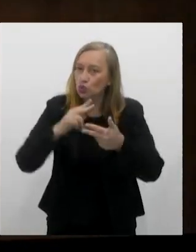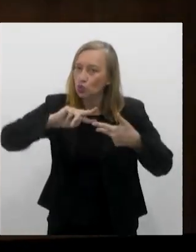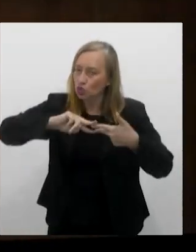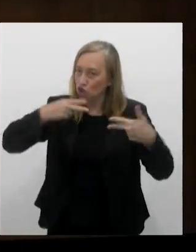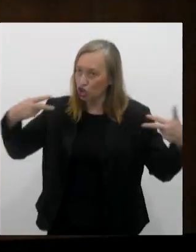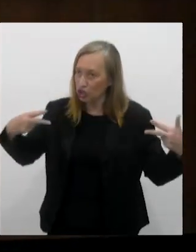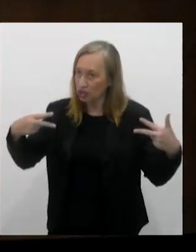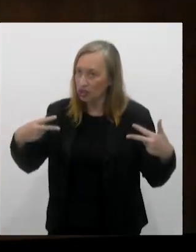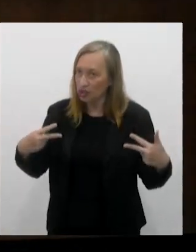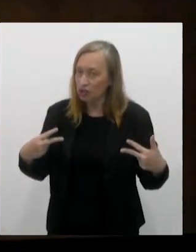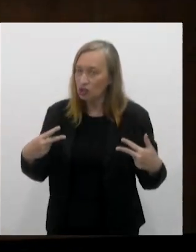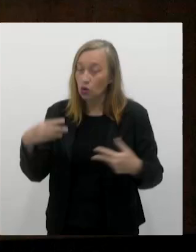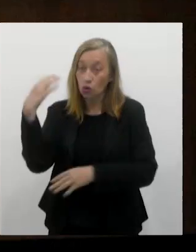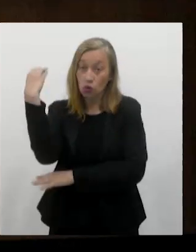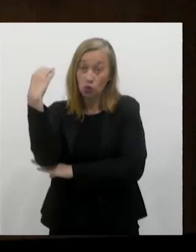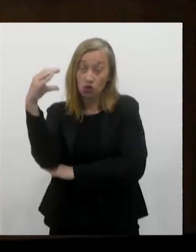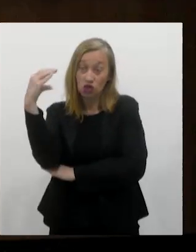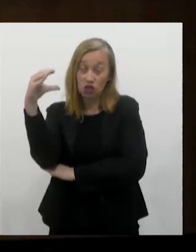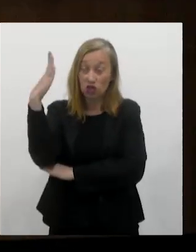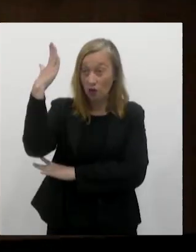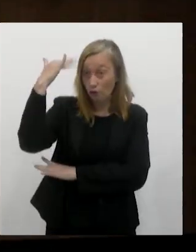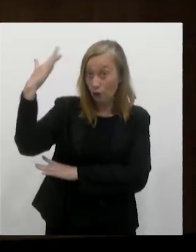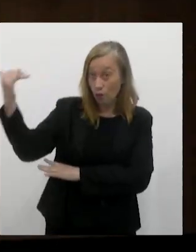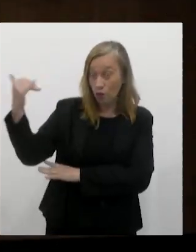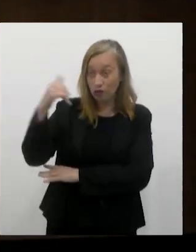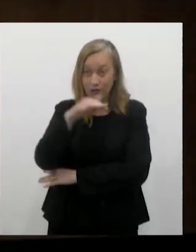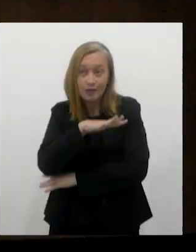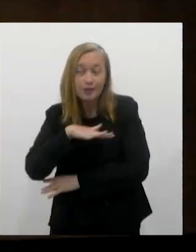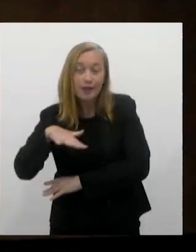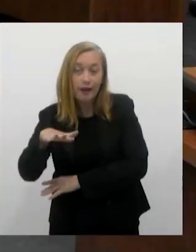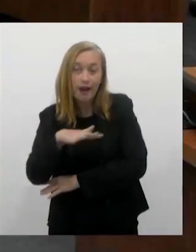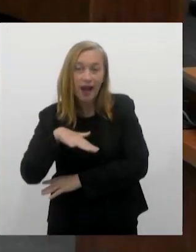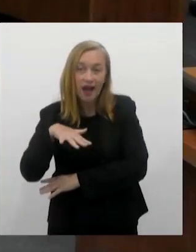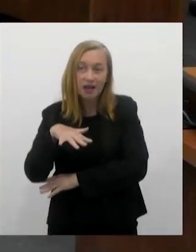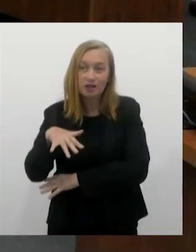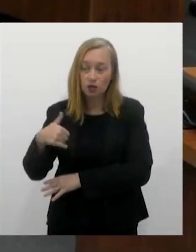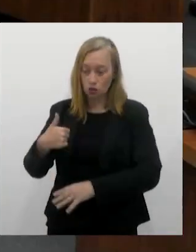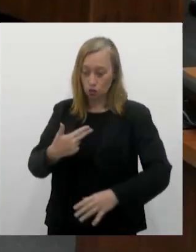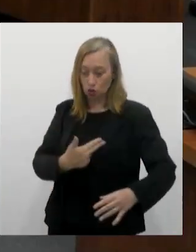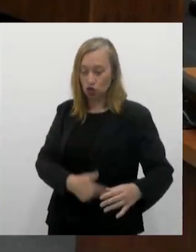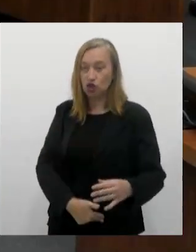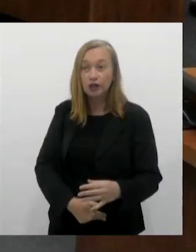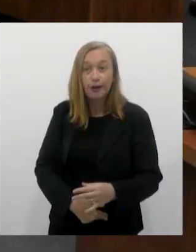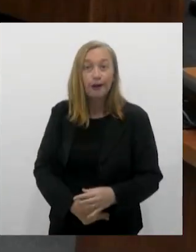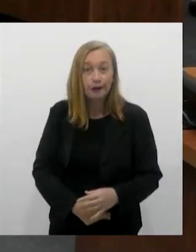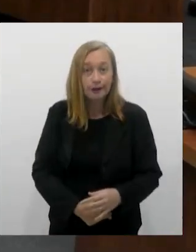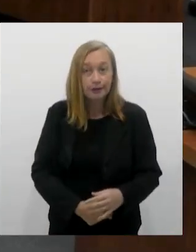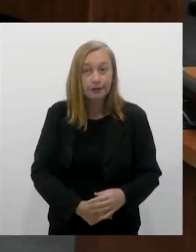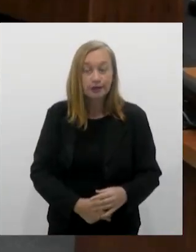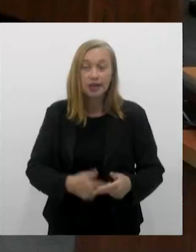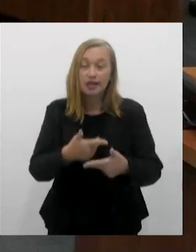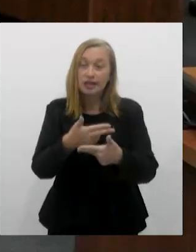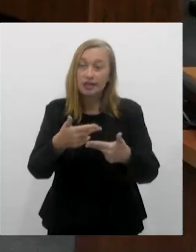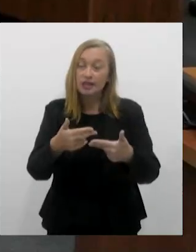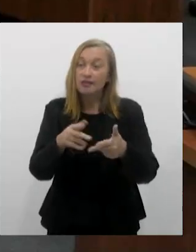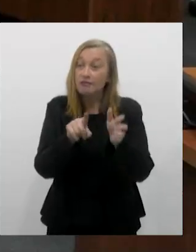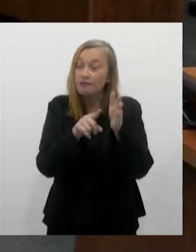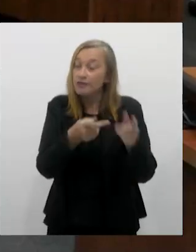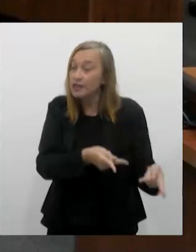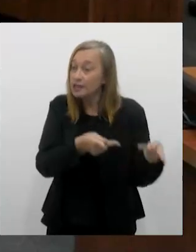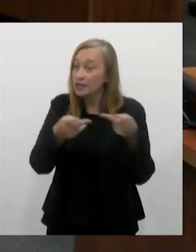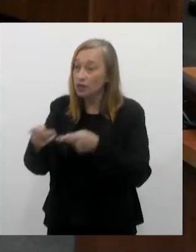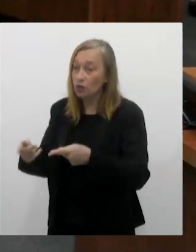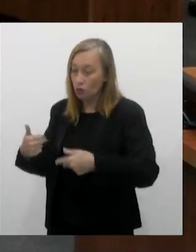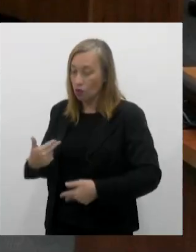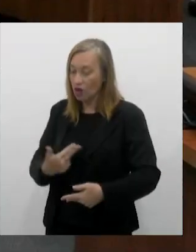um dos maiores cientistas dessa área passou a ser um chinês, que foi em diversas regiões da China